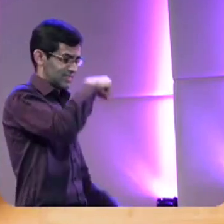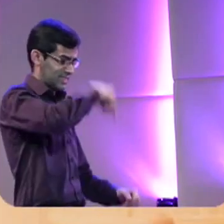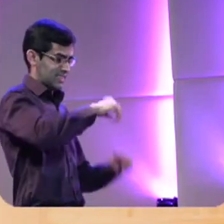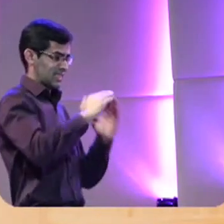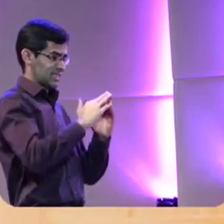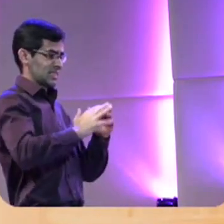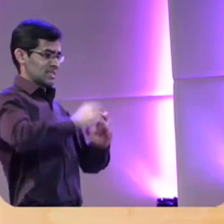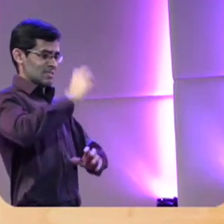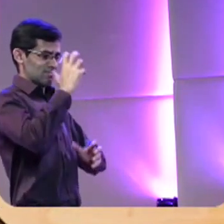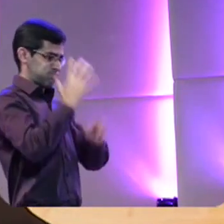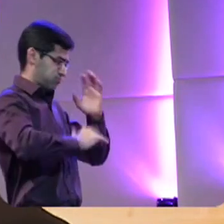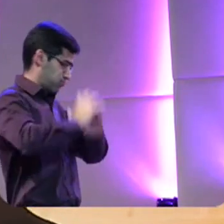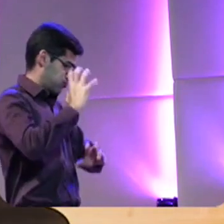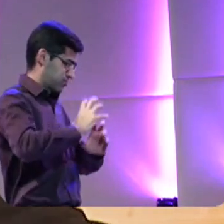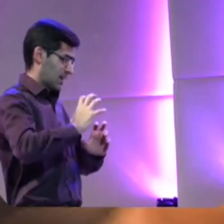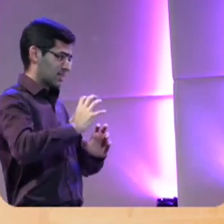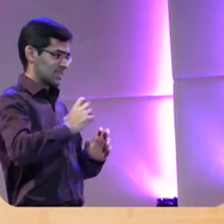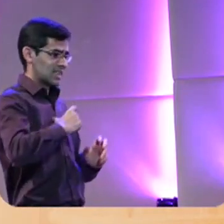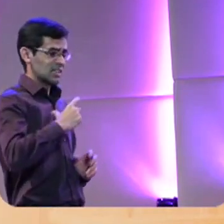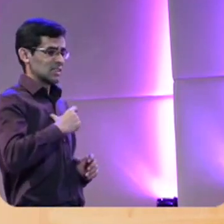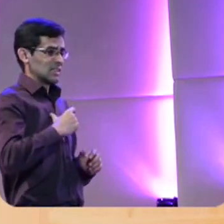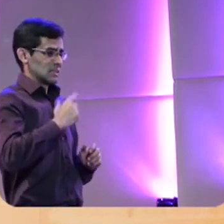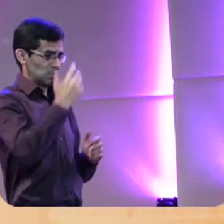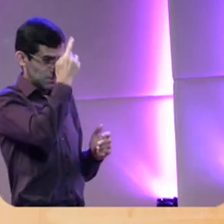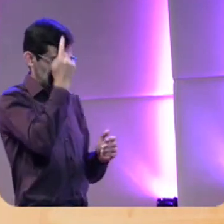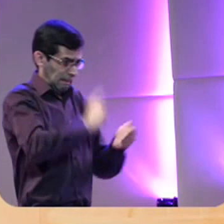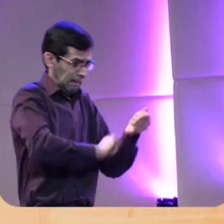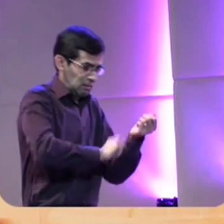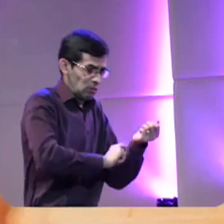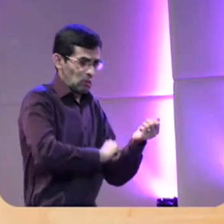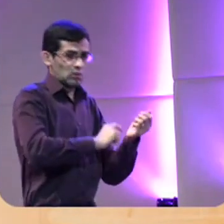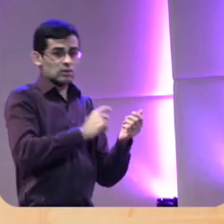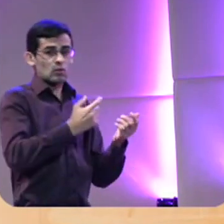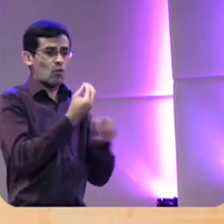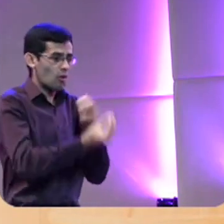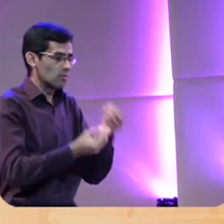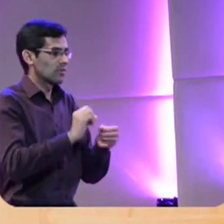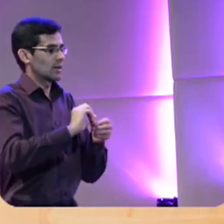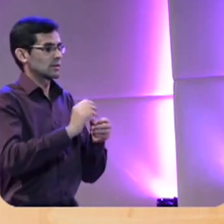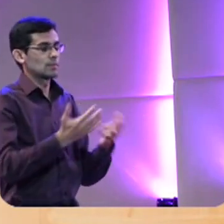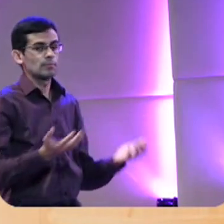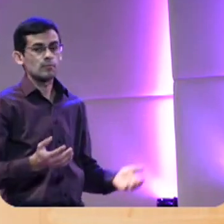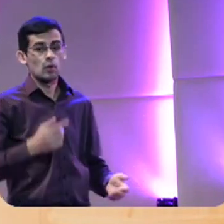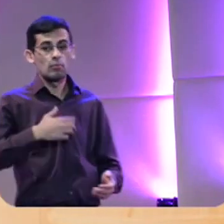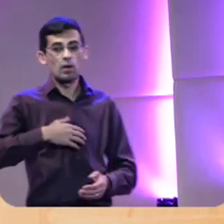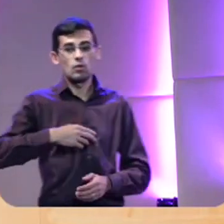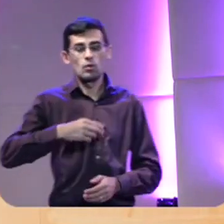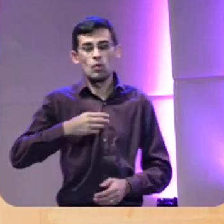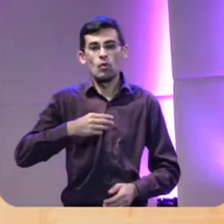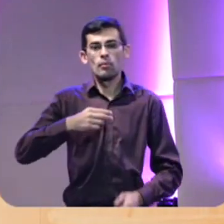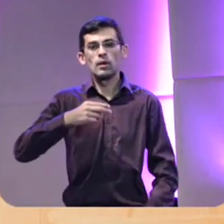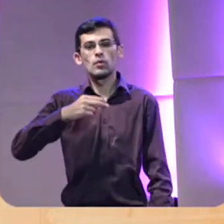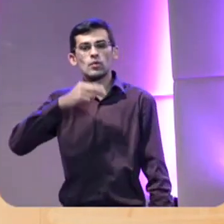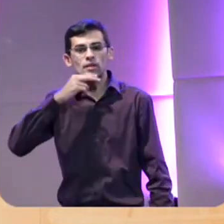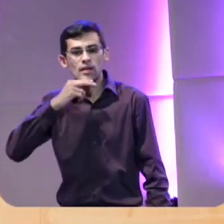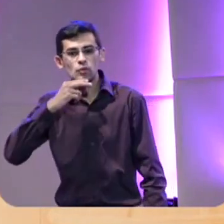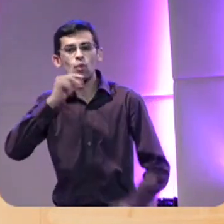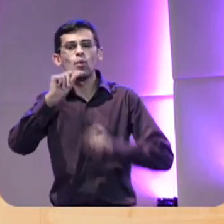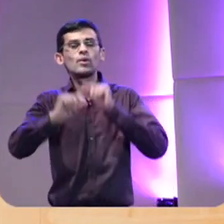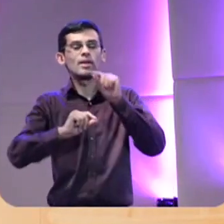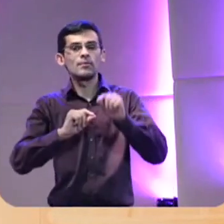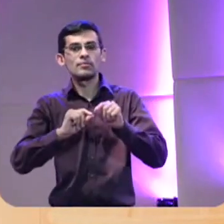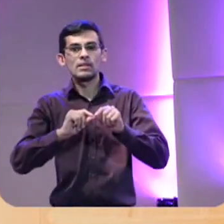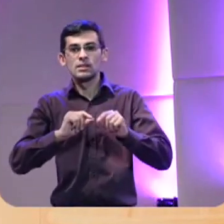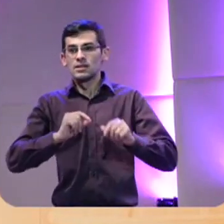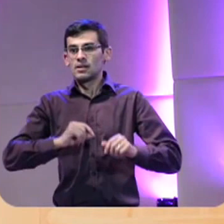confuso aqui, né? Está uma tensão total, né? Como é que fica? O meu neto, né, um deles